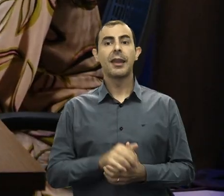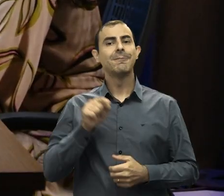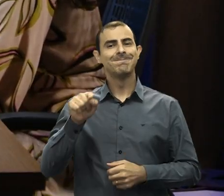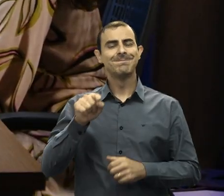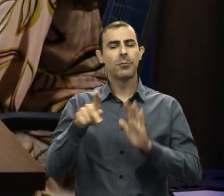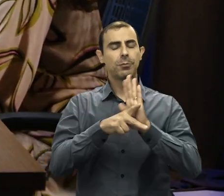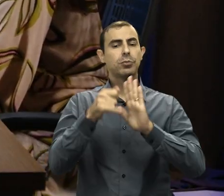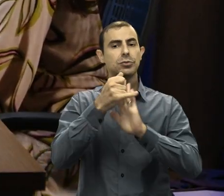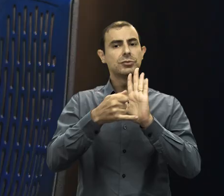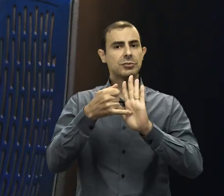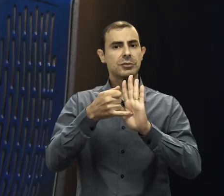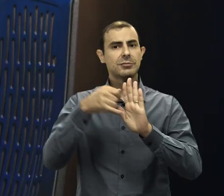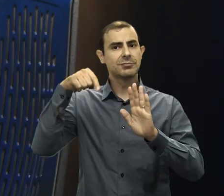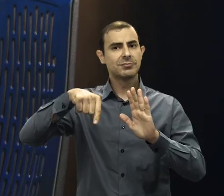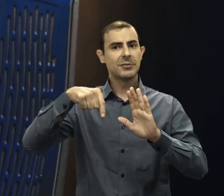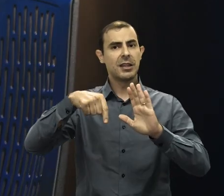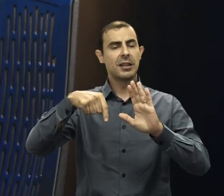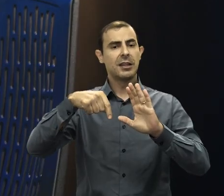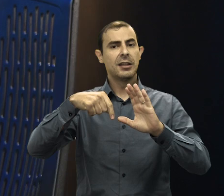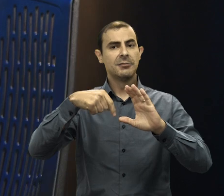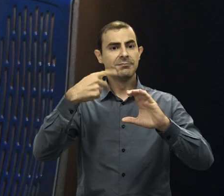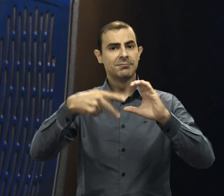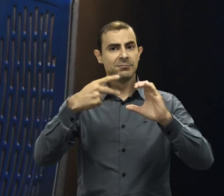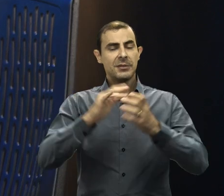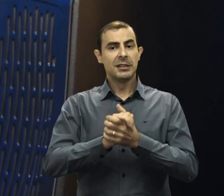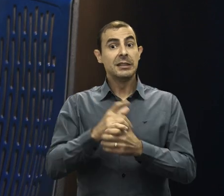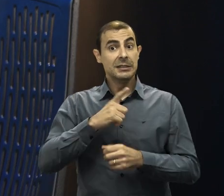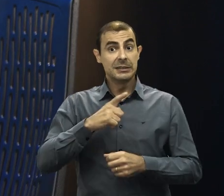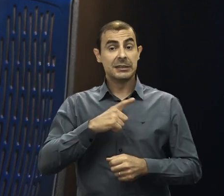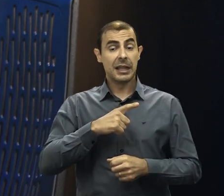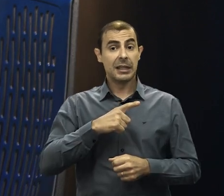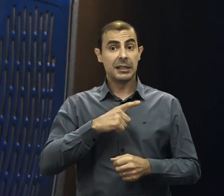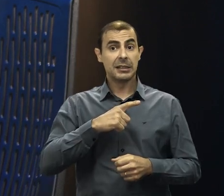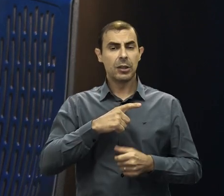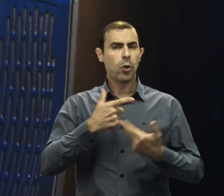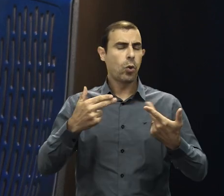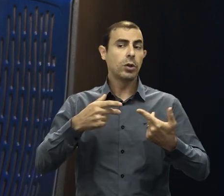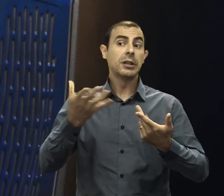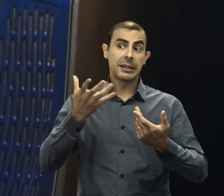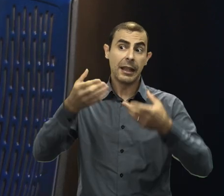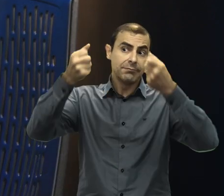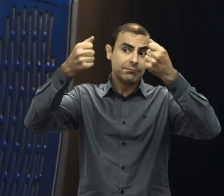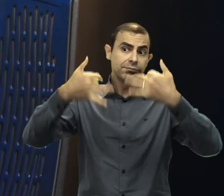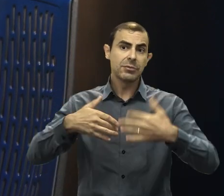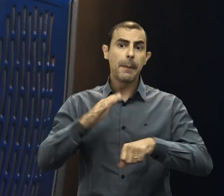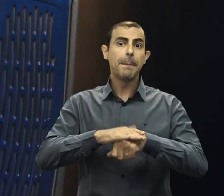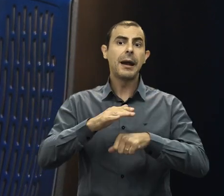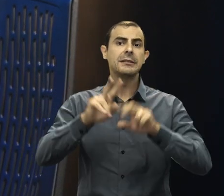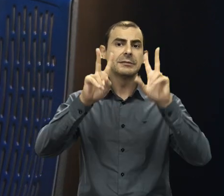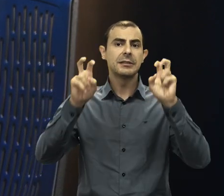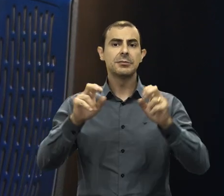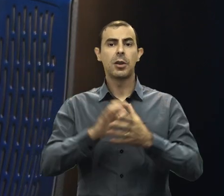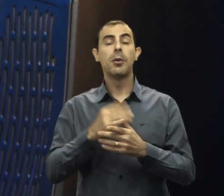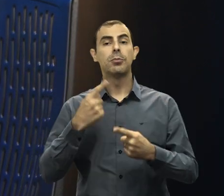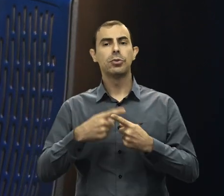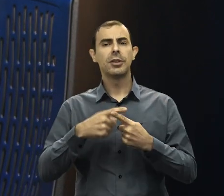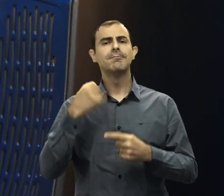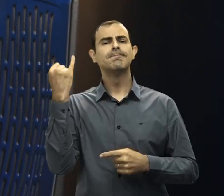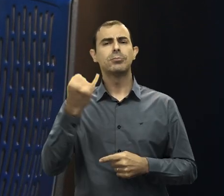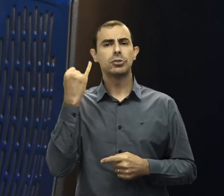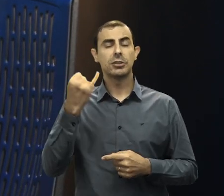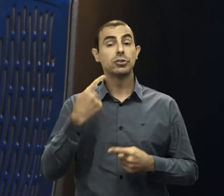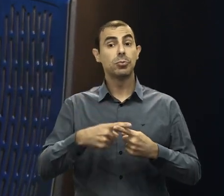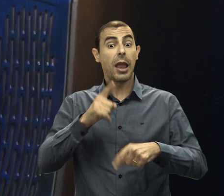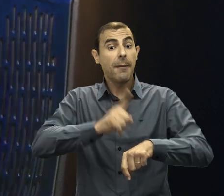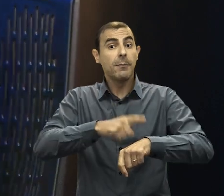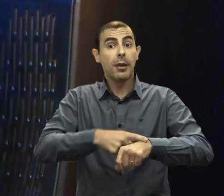projeto pautado na casa, tem alguma questão assim que você queira destacar mais sobre essa questão? Porque é importante,